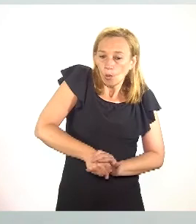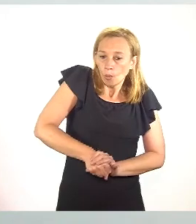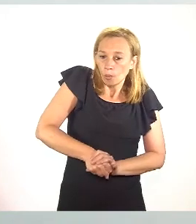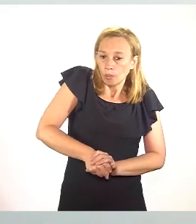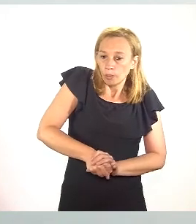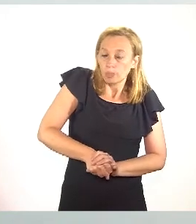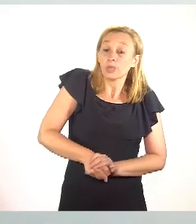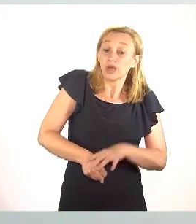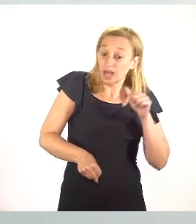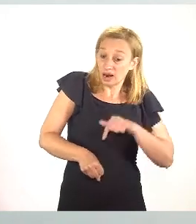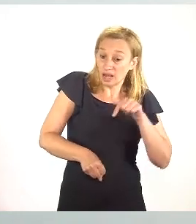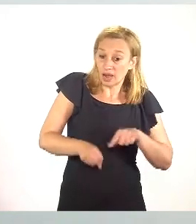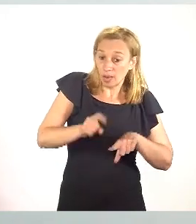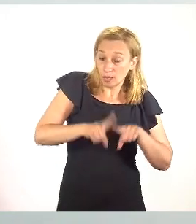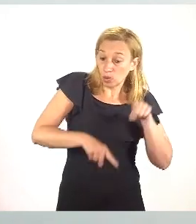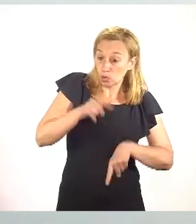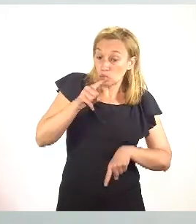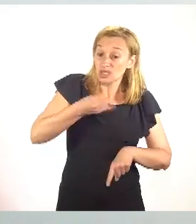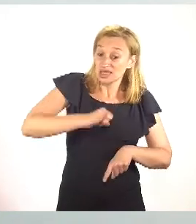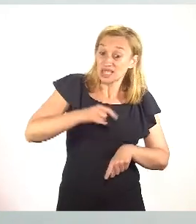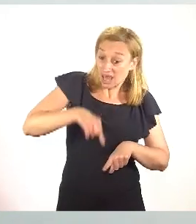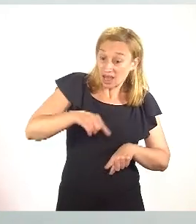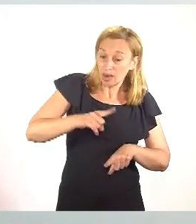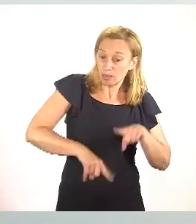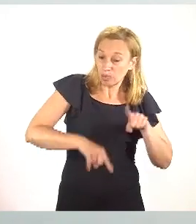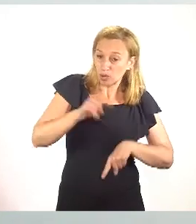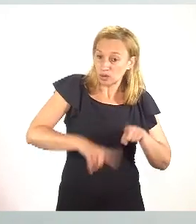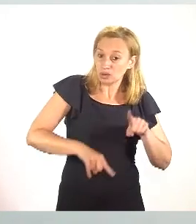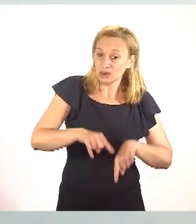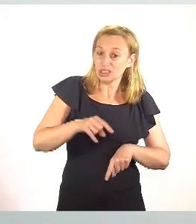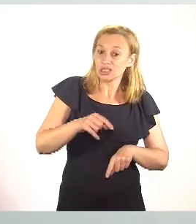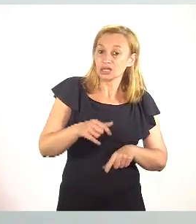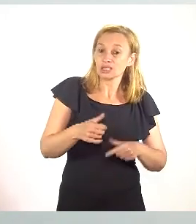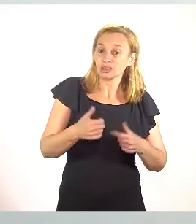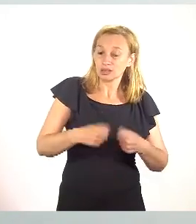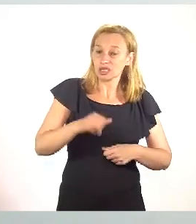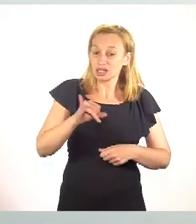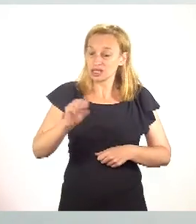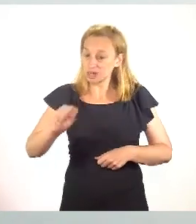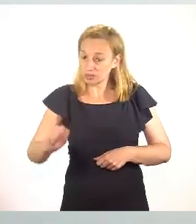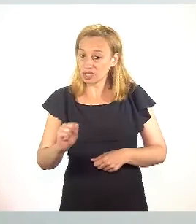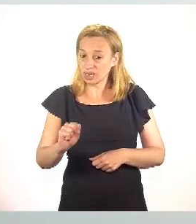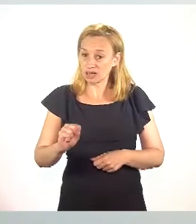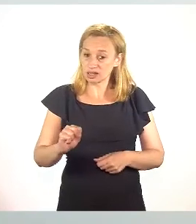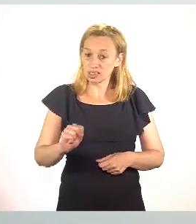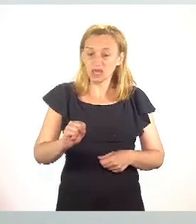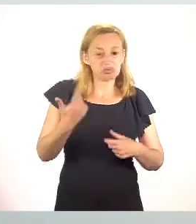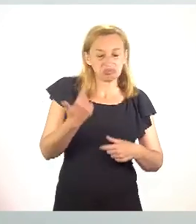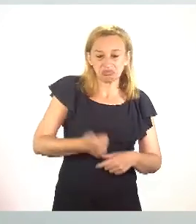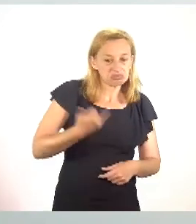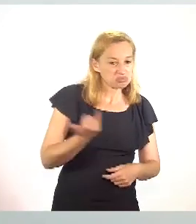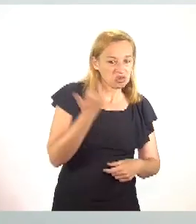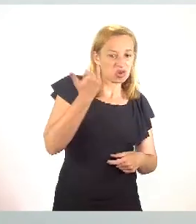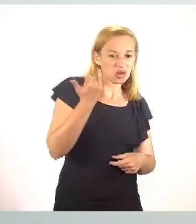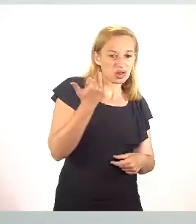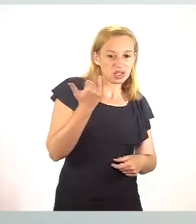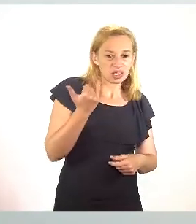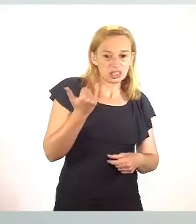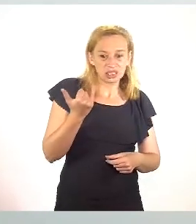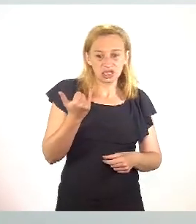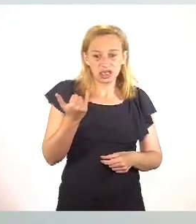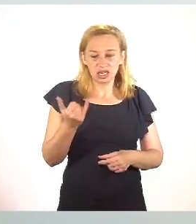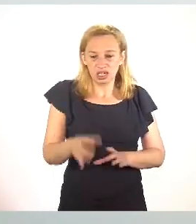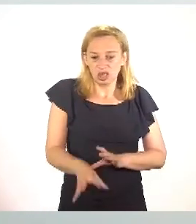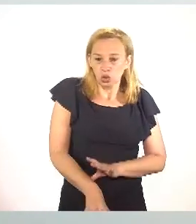é produto. Se é produto, deveria incidir o ICMS. Não importa se você reinjeta, se